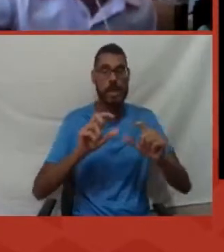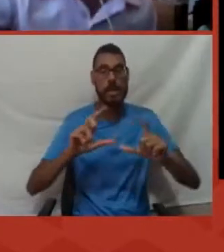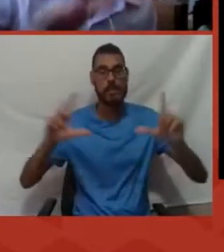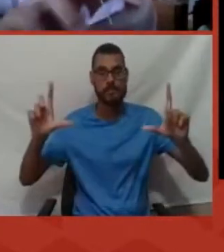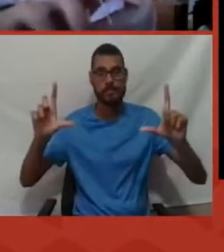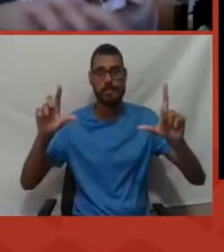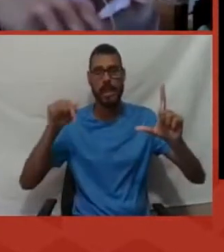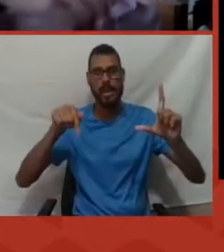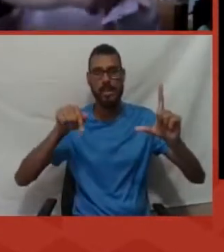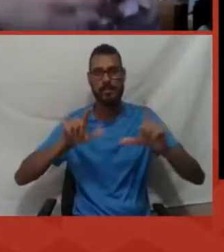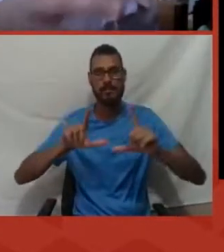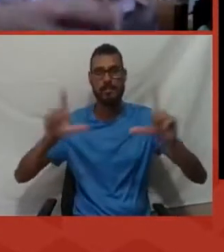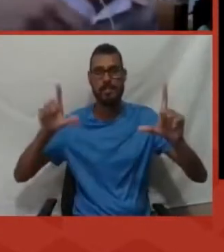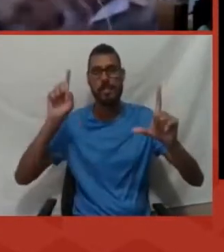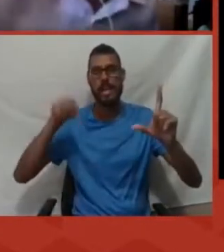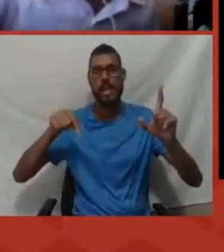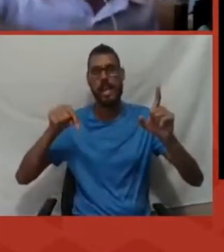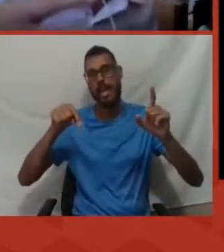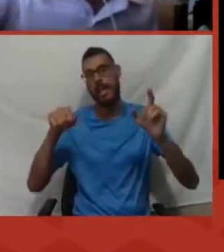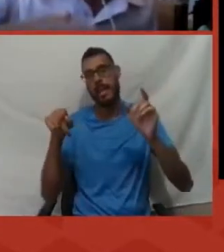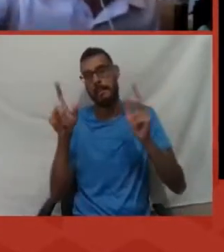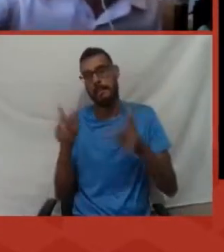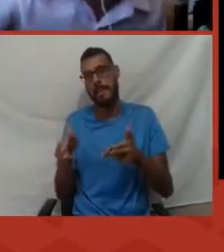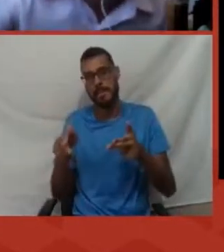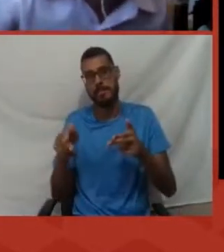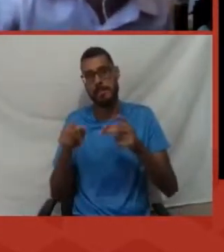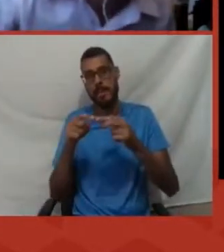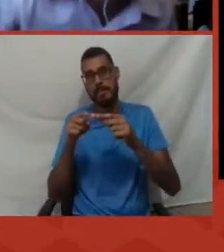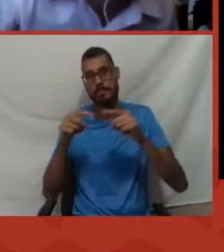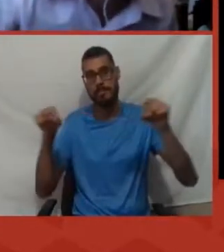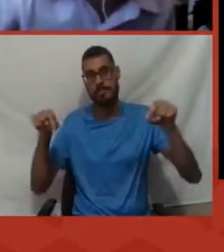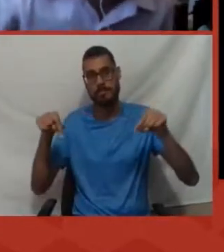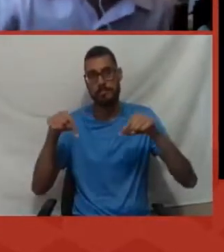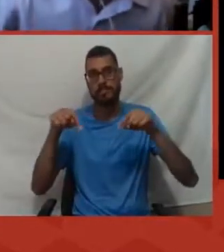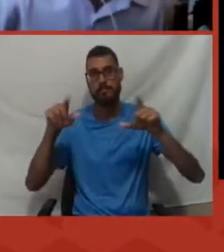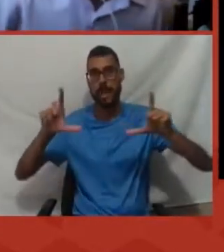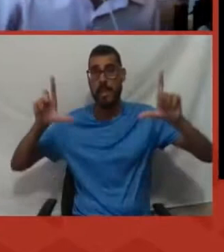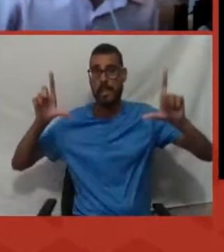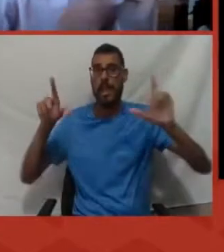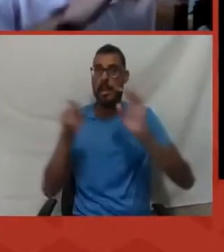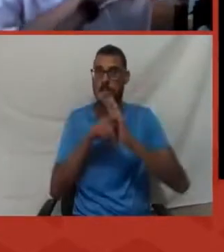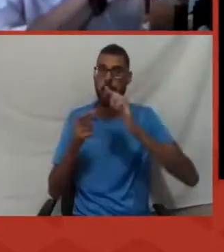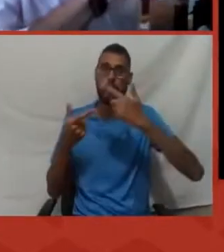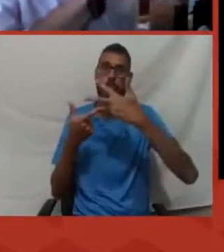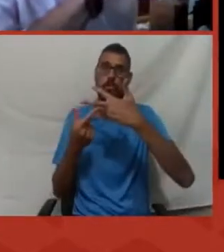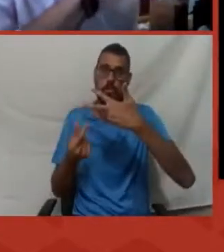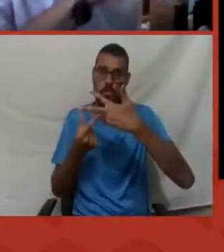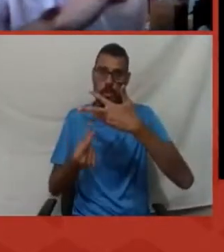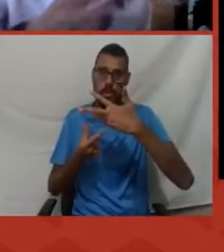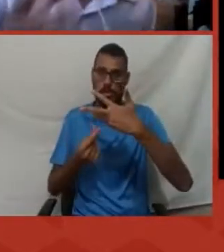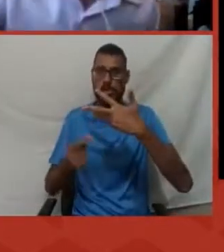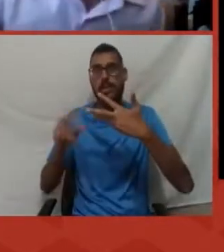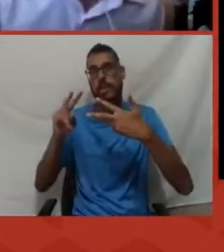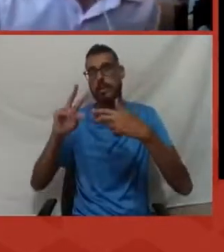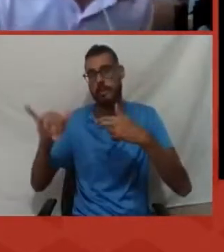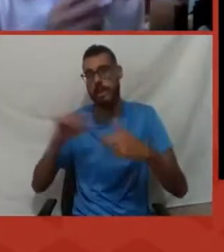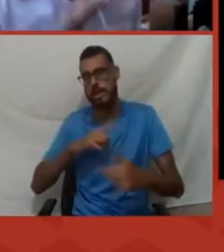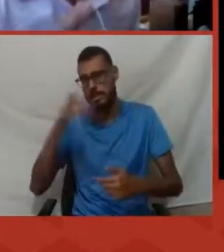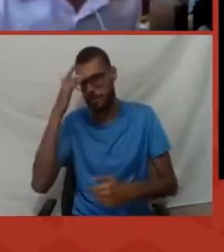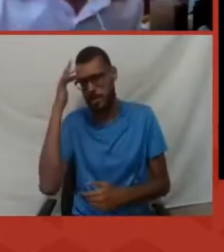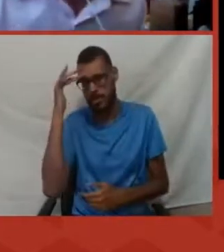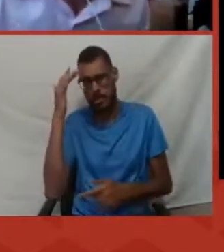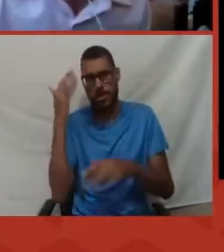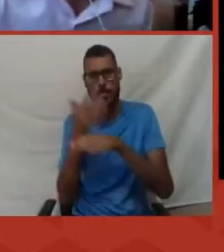Meet. Então, as pessoas vão falar, né? Muita gente vai participar dessa dinâmica,